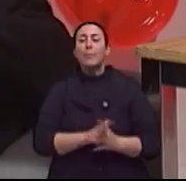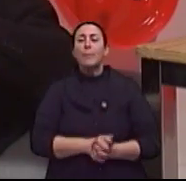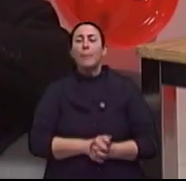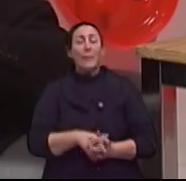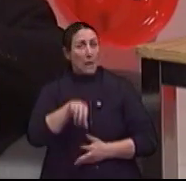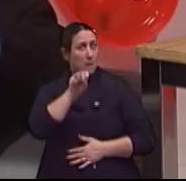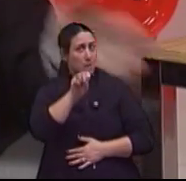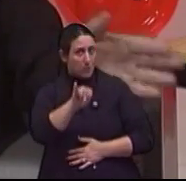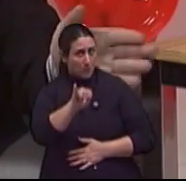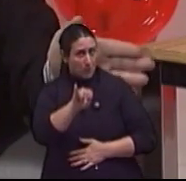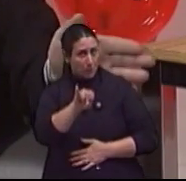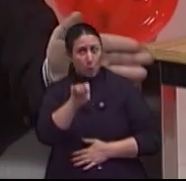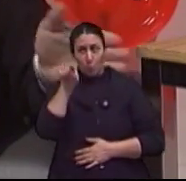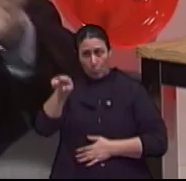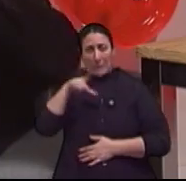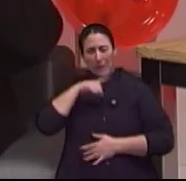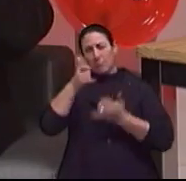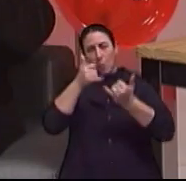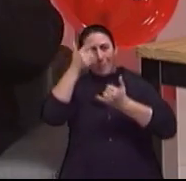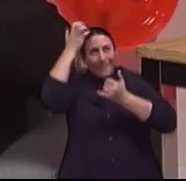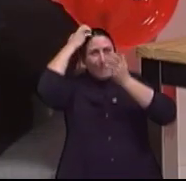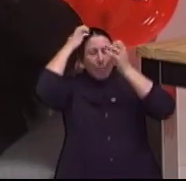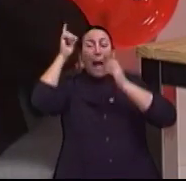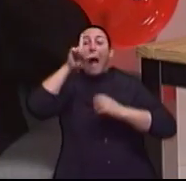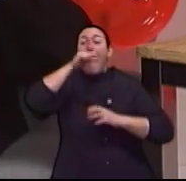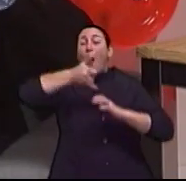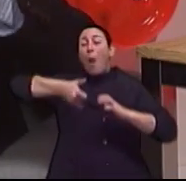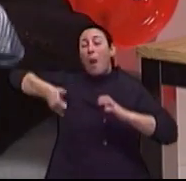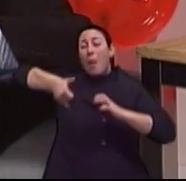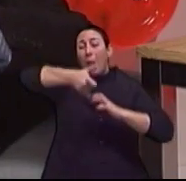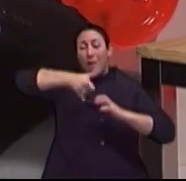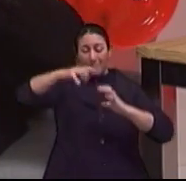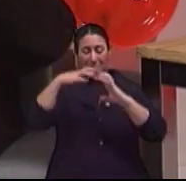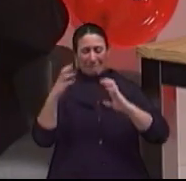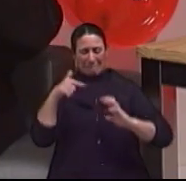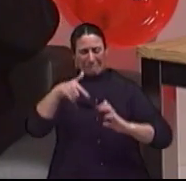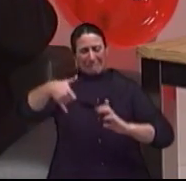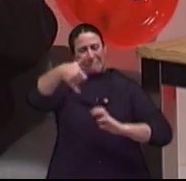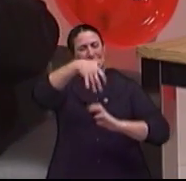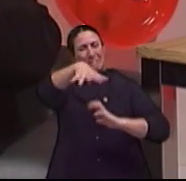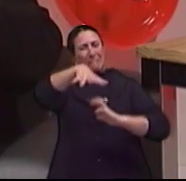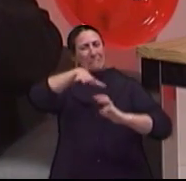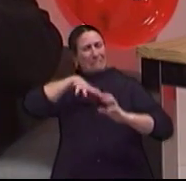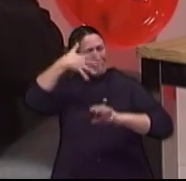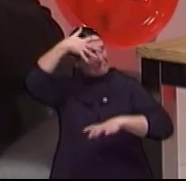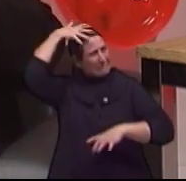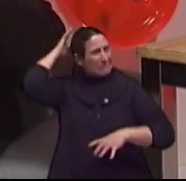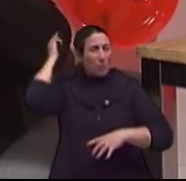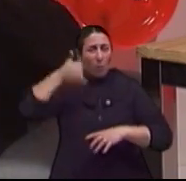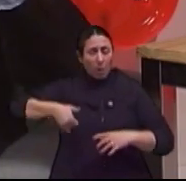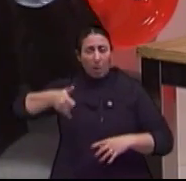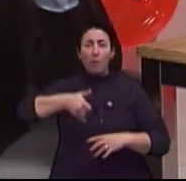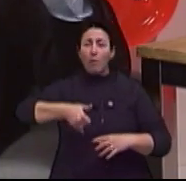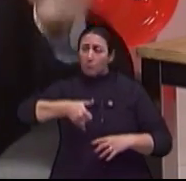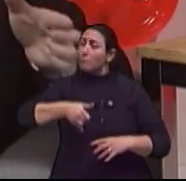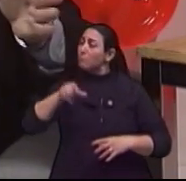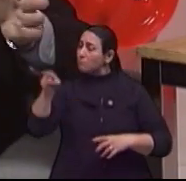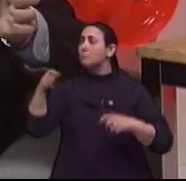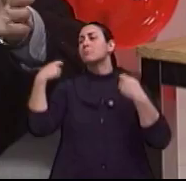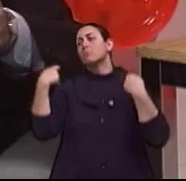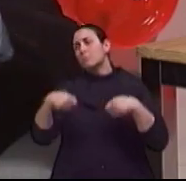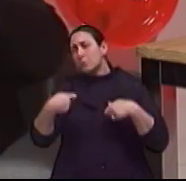o padrão oleoso o tratamento o shampoo a loção para estimular o crescimento vai ser para